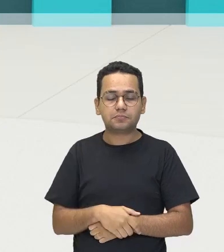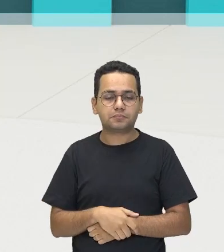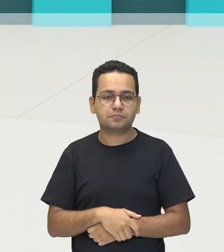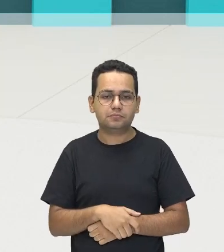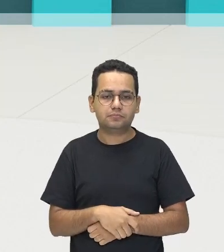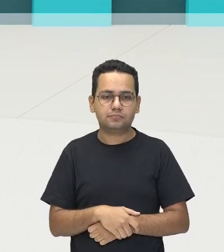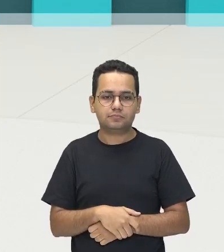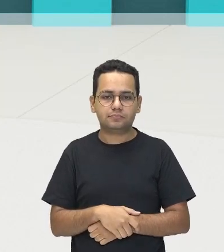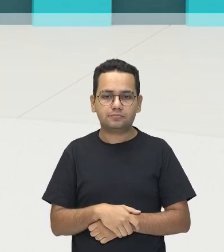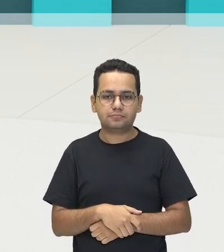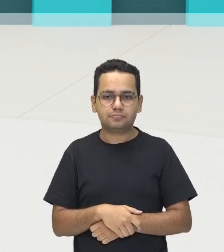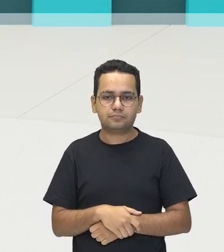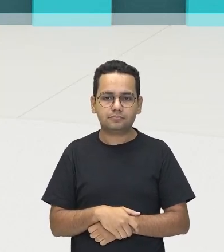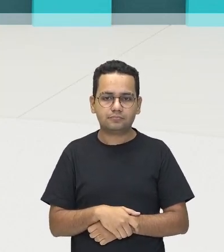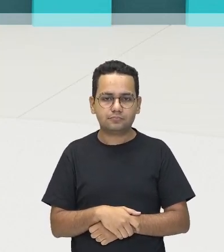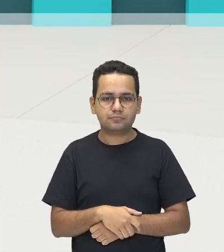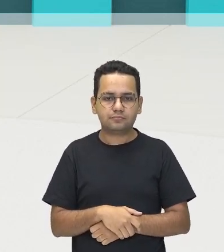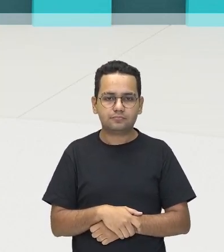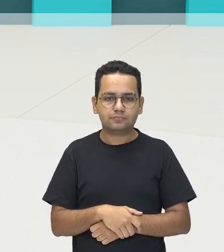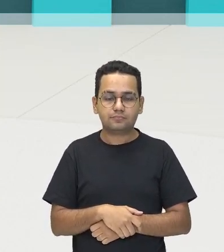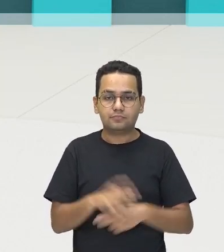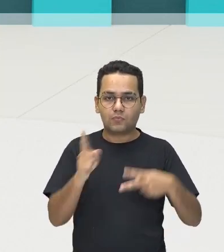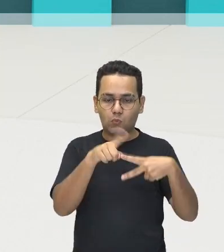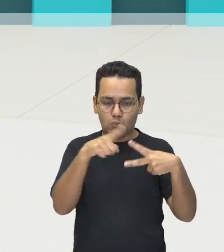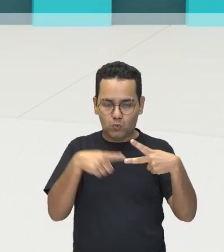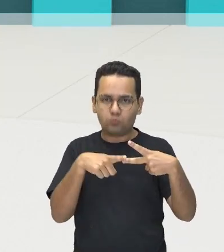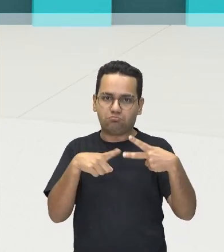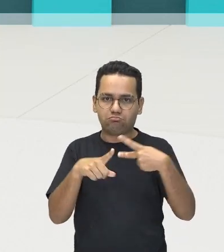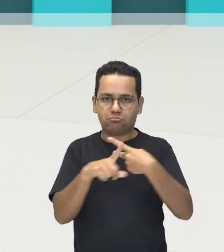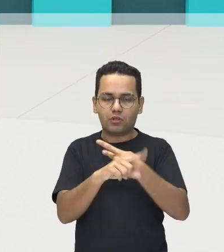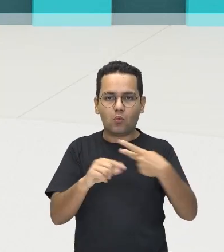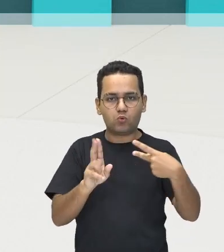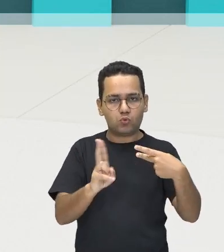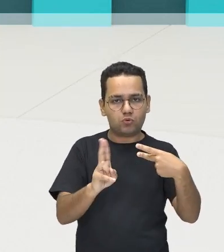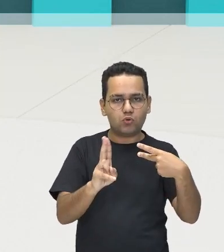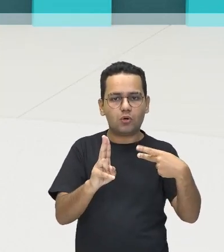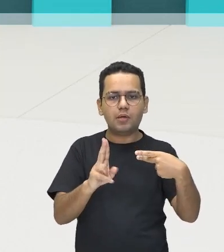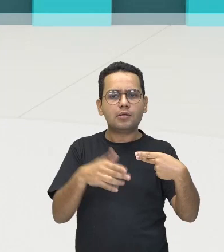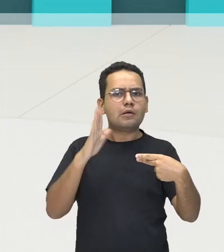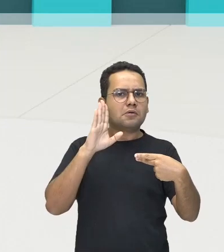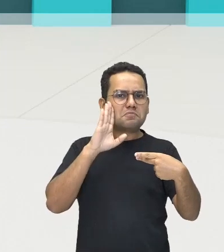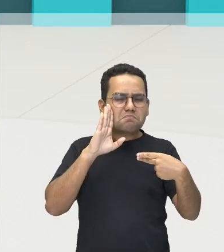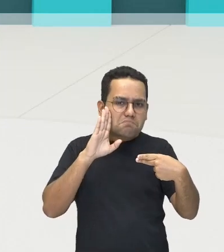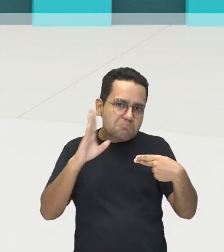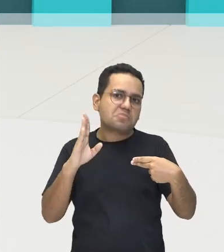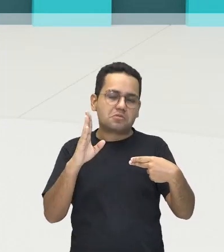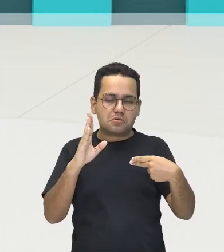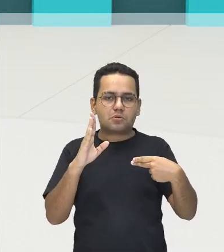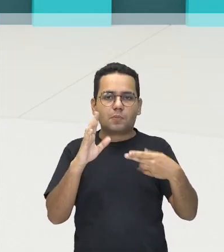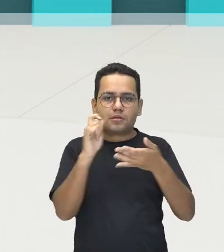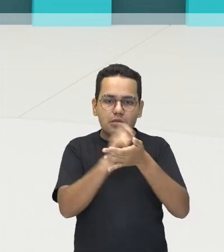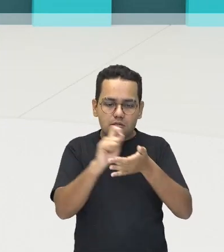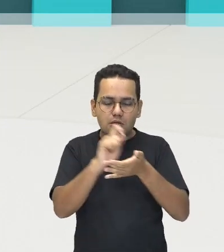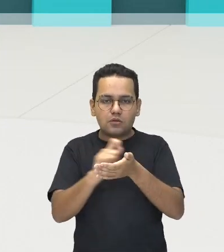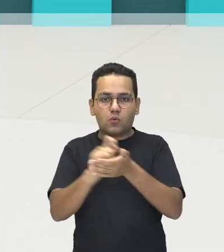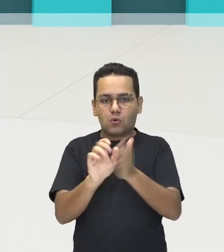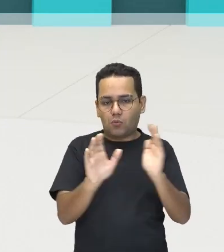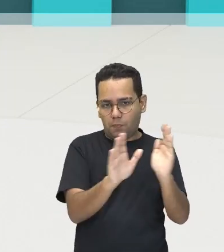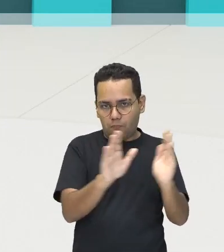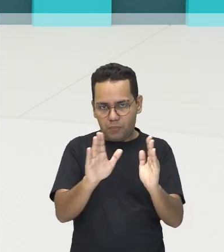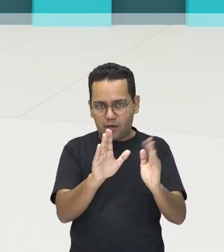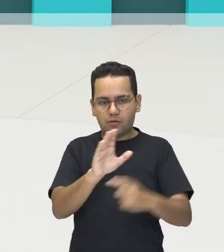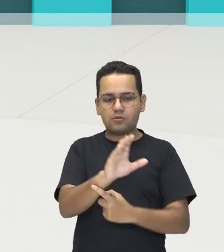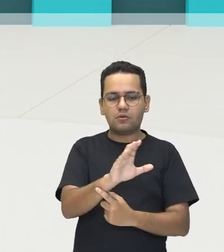Luiz Vaz de Camões. Então, Francisco Sá de Miranda e Luiz Vaz de Camões são o quê? Os grandes escritores do classicismo, tá